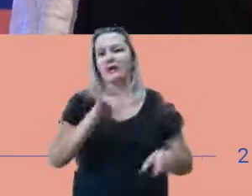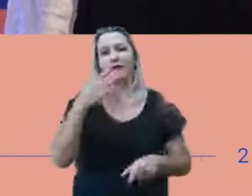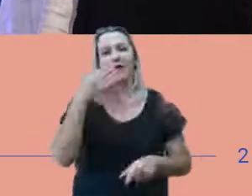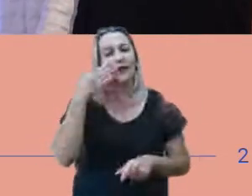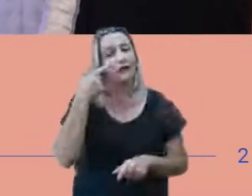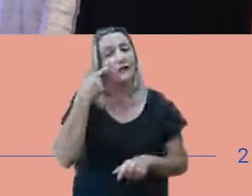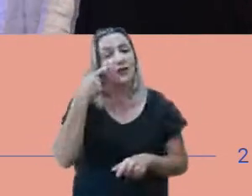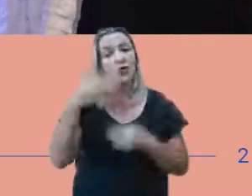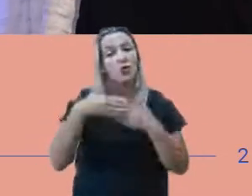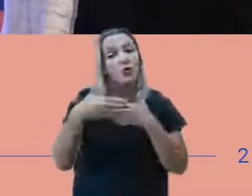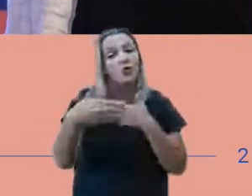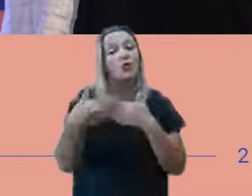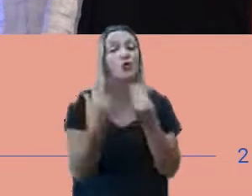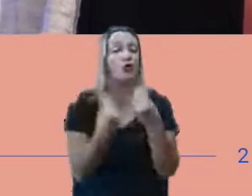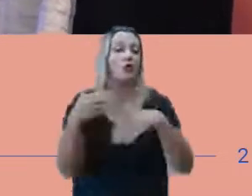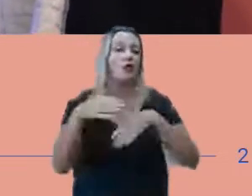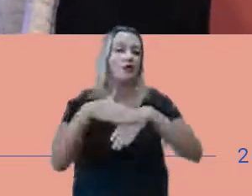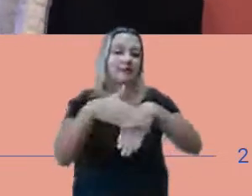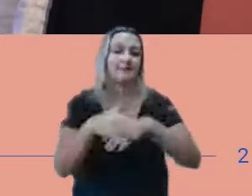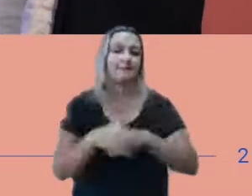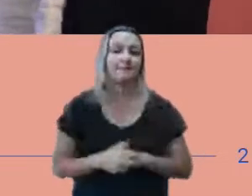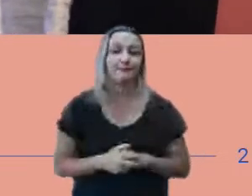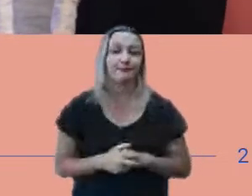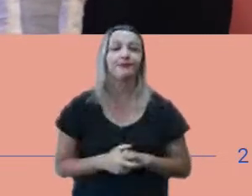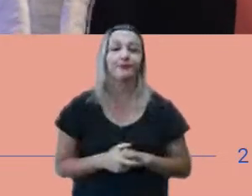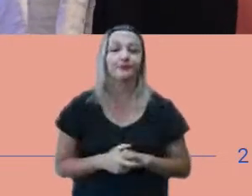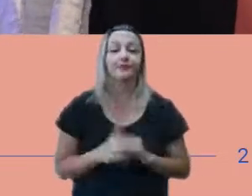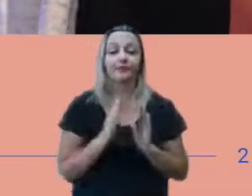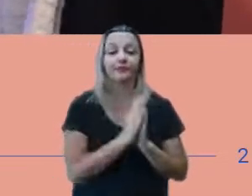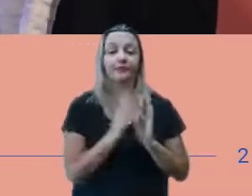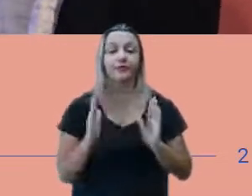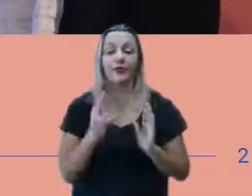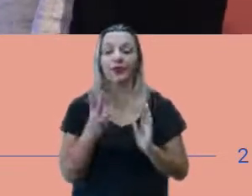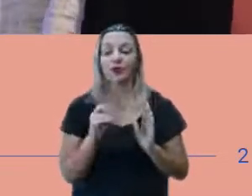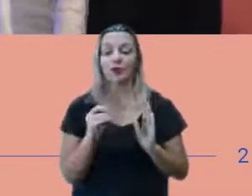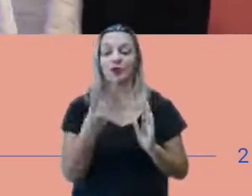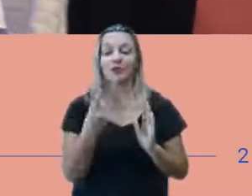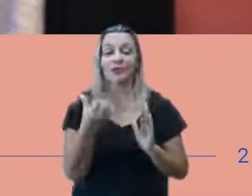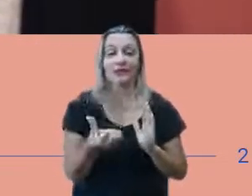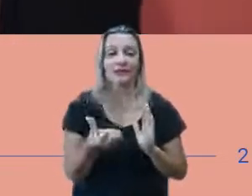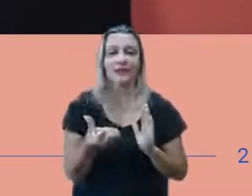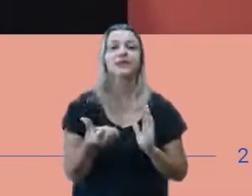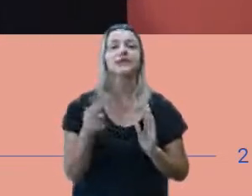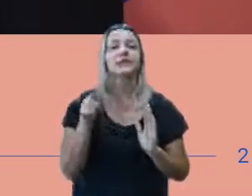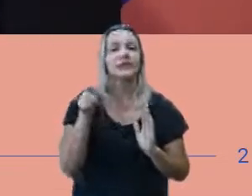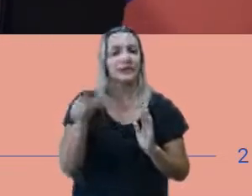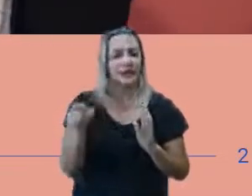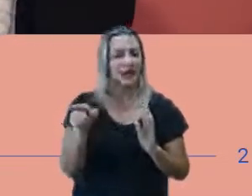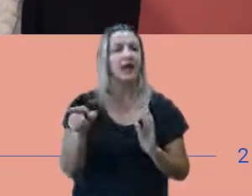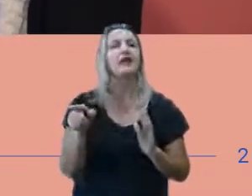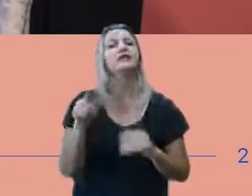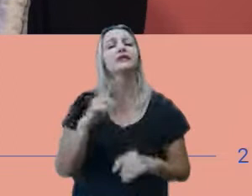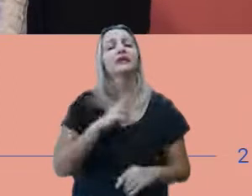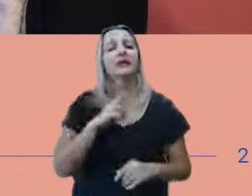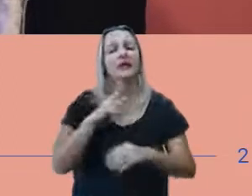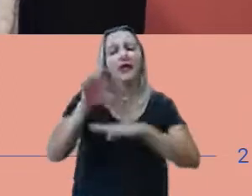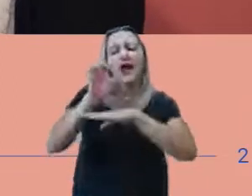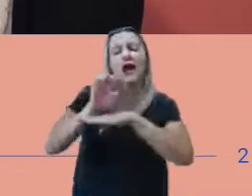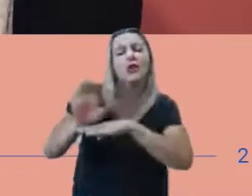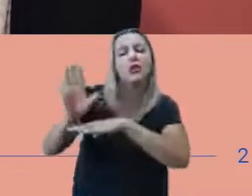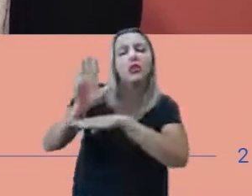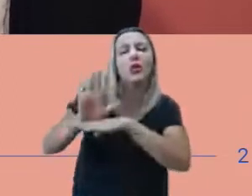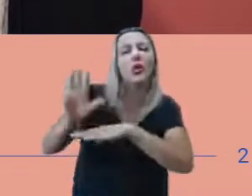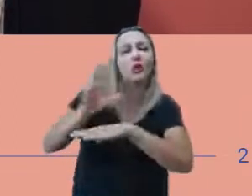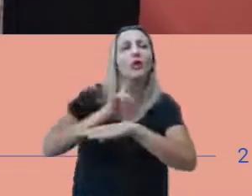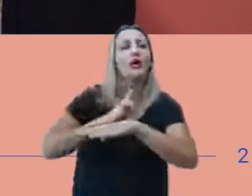fazer bom então 2016 em um ano a união europeia já se movimentou e já e reorganizou e